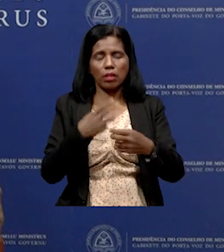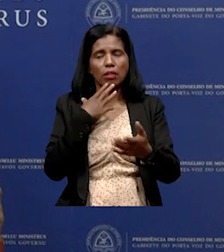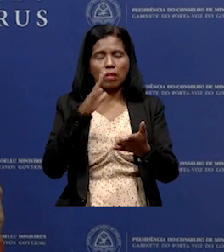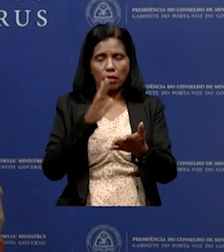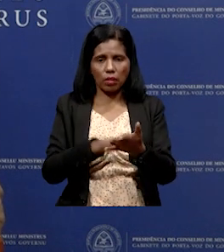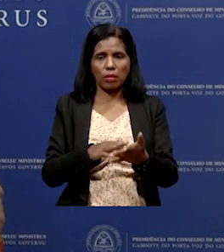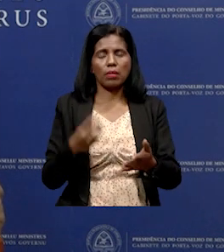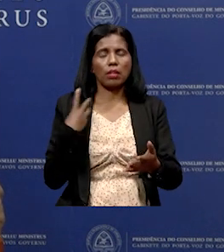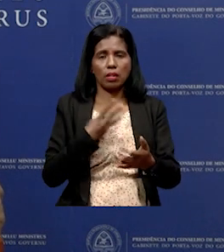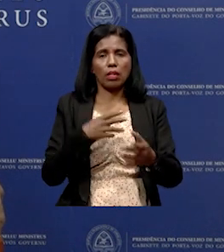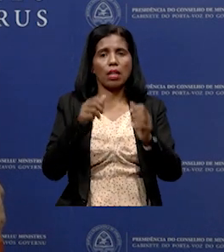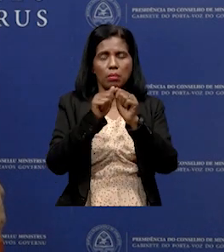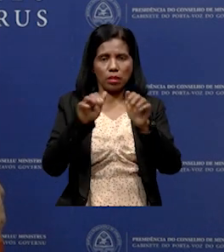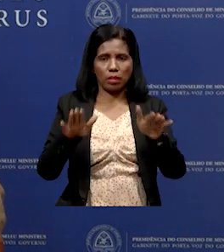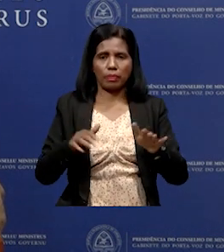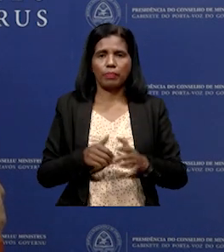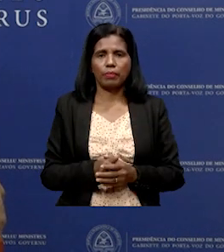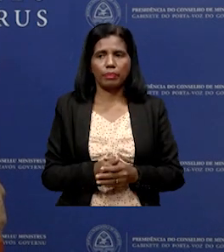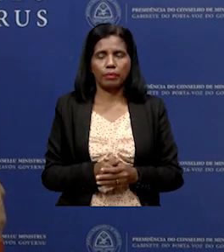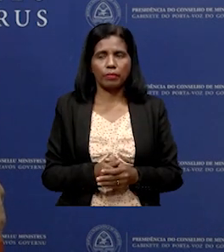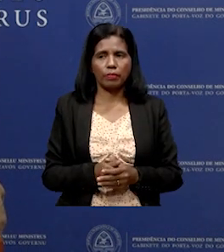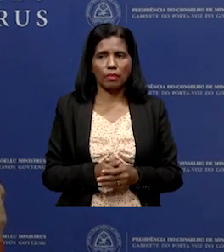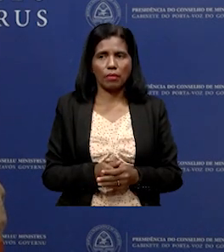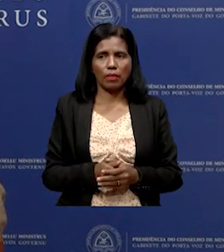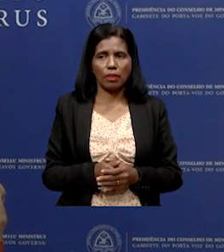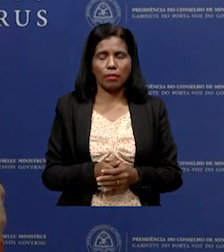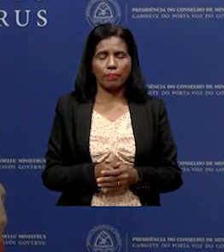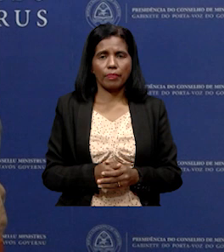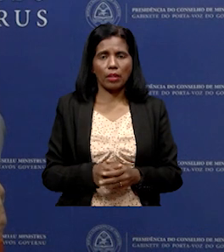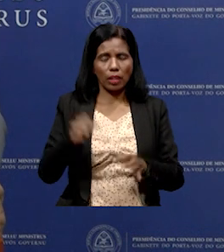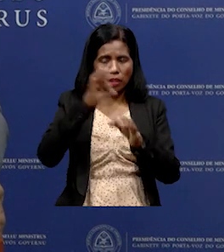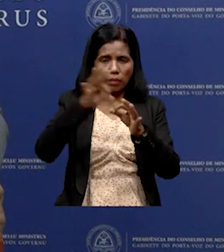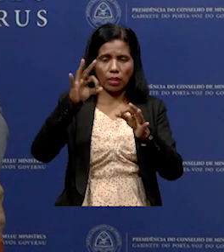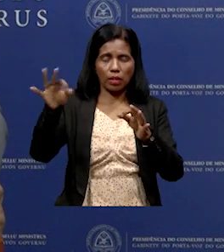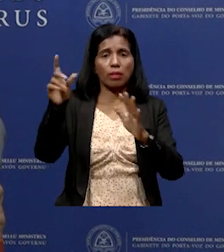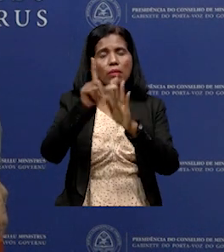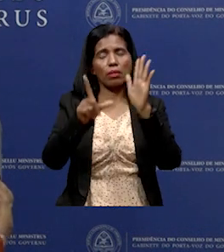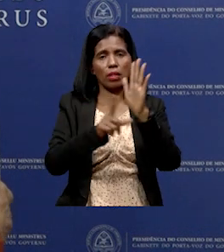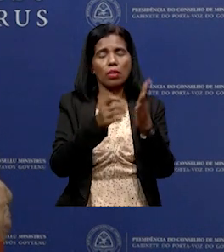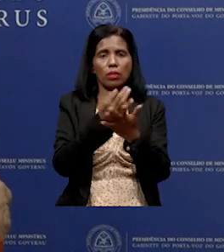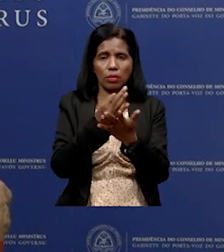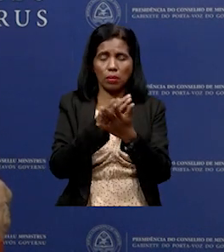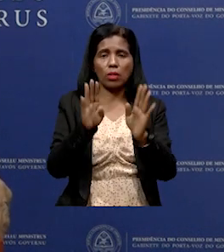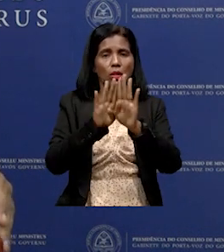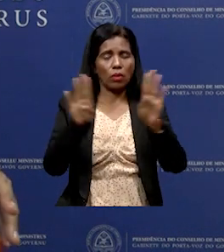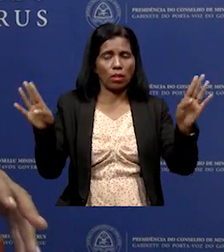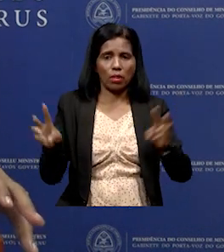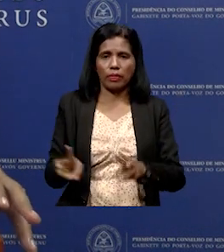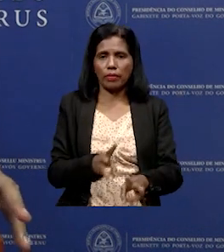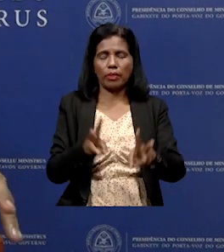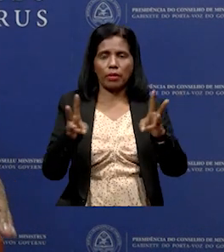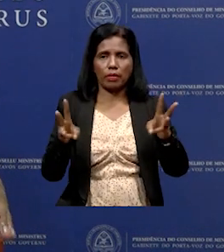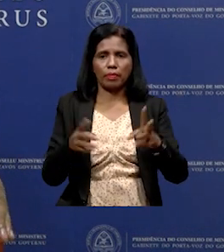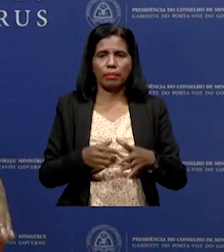de execução. Então, ainda não é, e o espírito lei orçamento união, gestão financeira foi união, ou que dá lá, vai